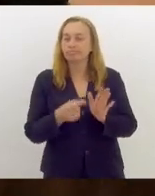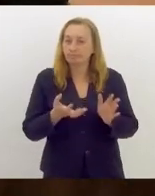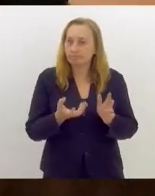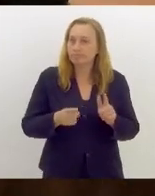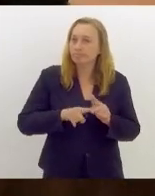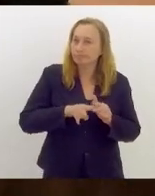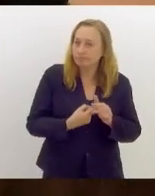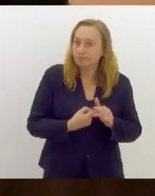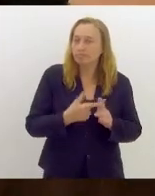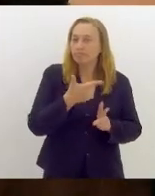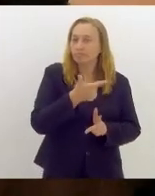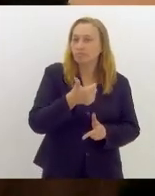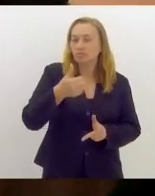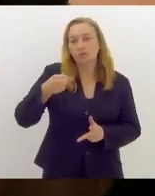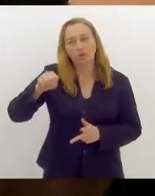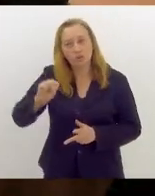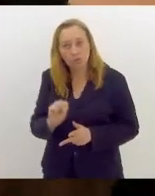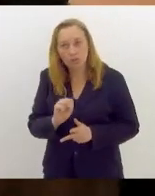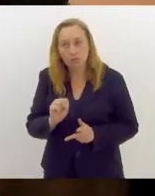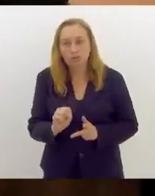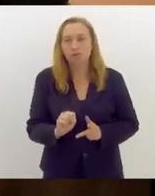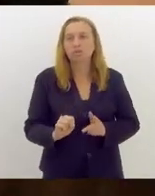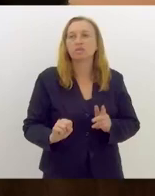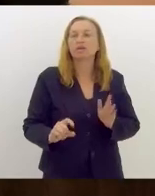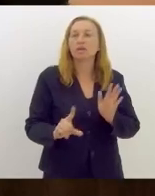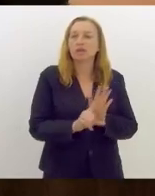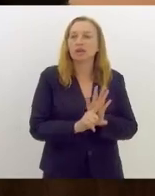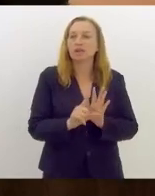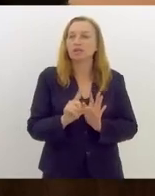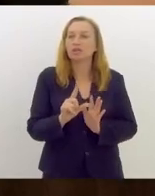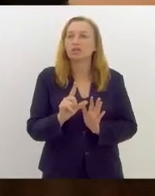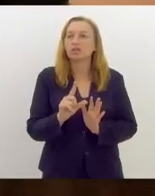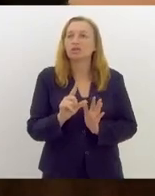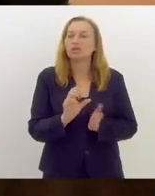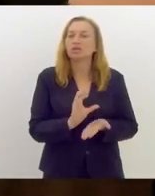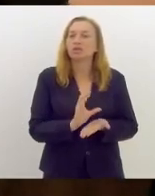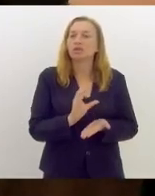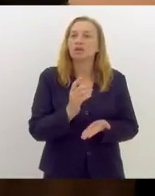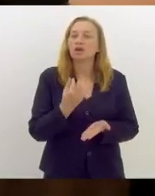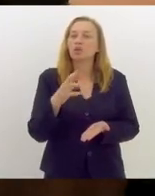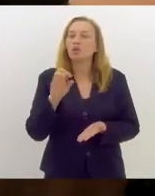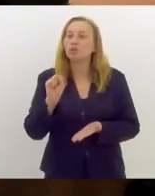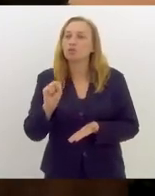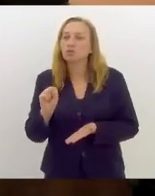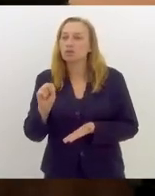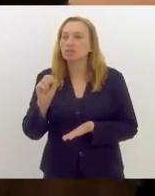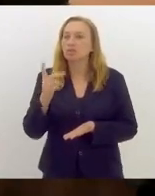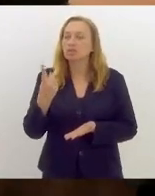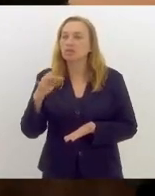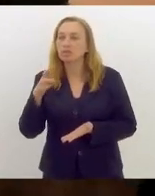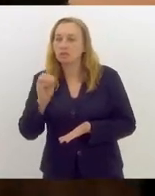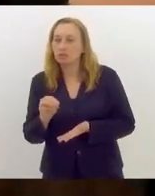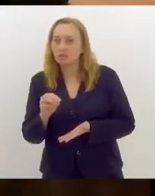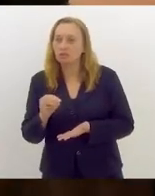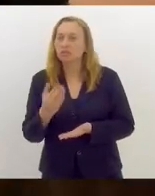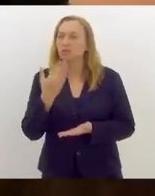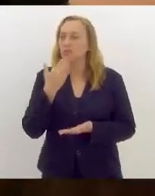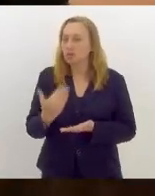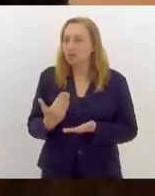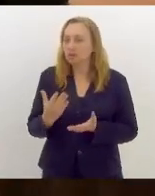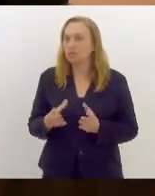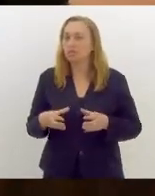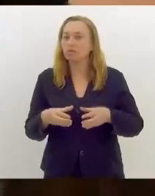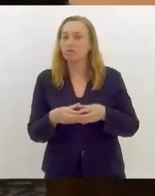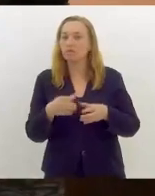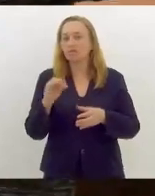de 2008 que a lei dos recursos hídricos e a razão pela que eu quero modificar e foi pedido pelos comitês